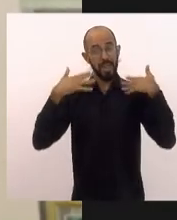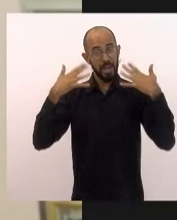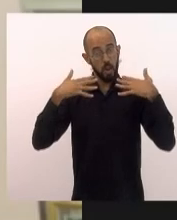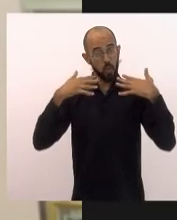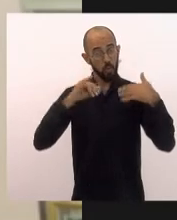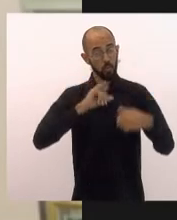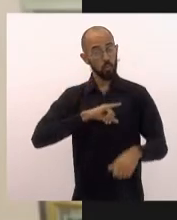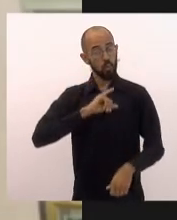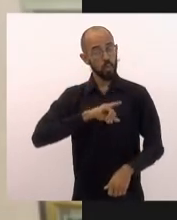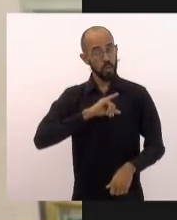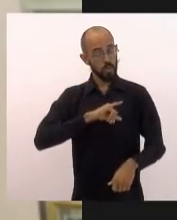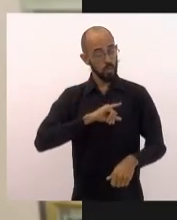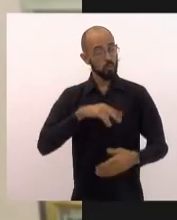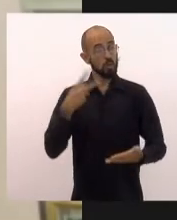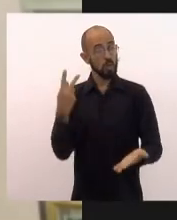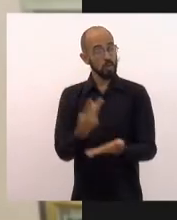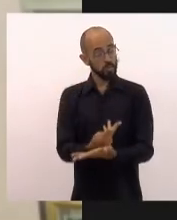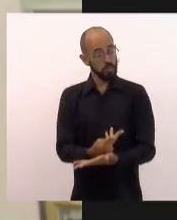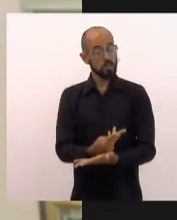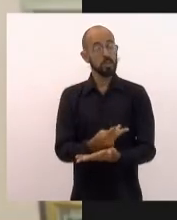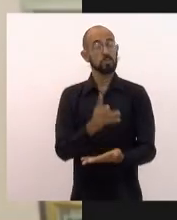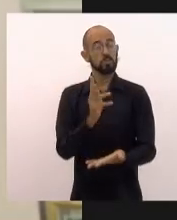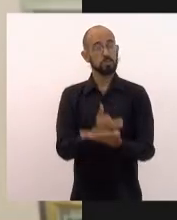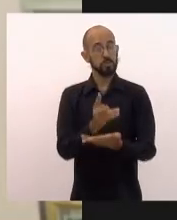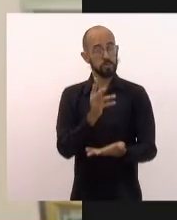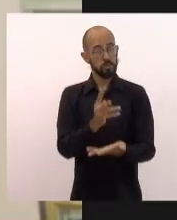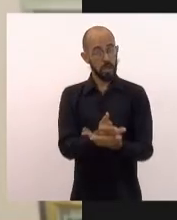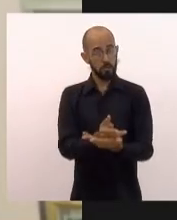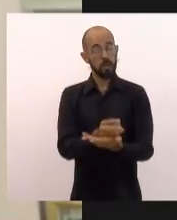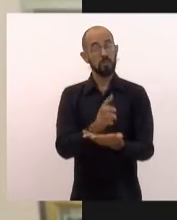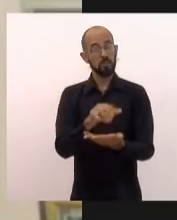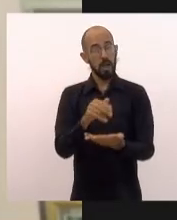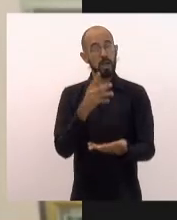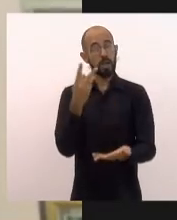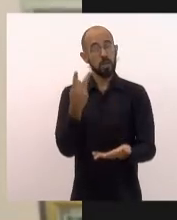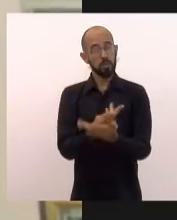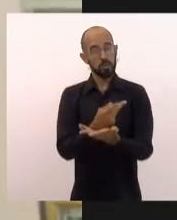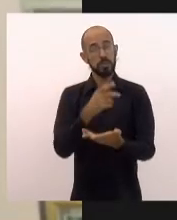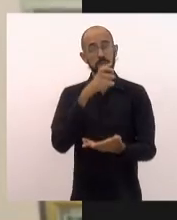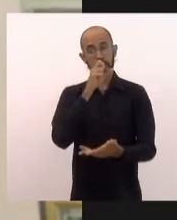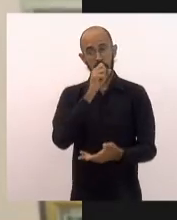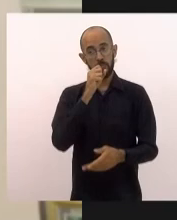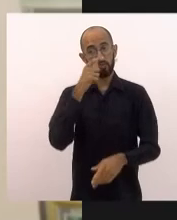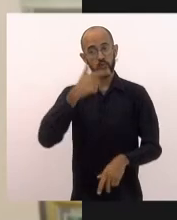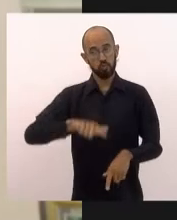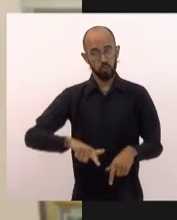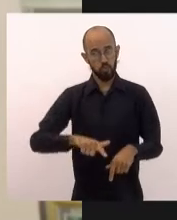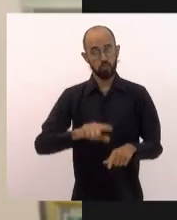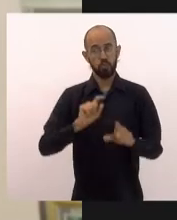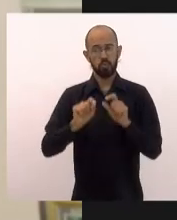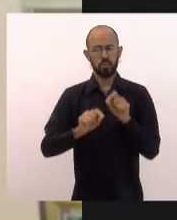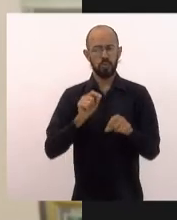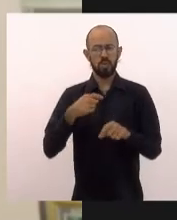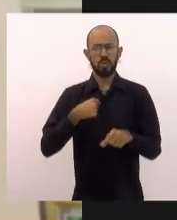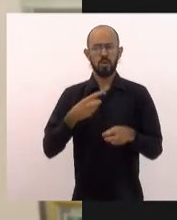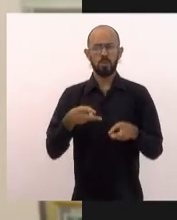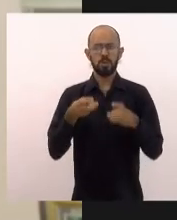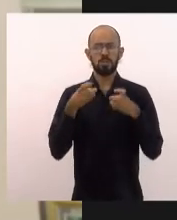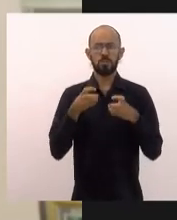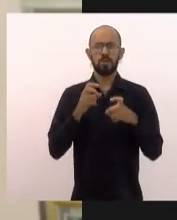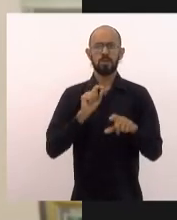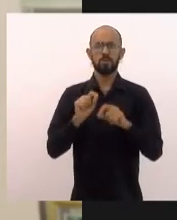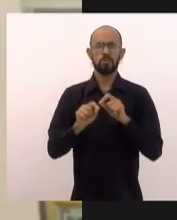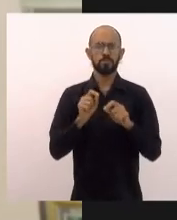tem acontecido e que certamente acontecerá no próximo sábado. Eu observei